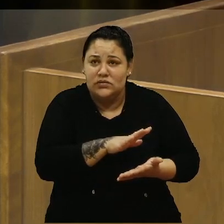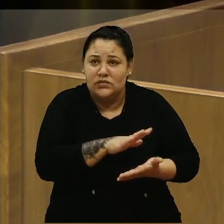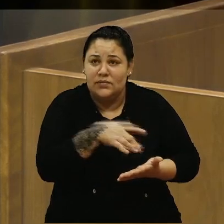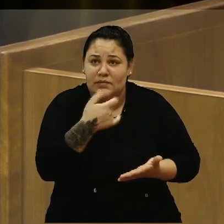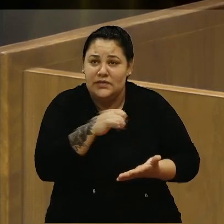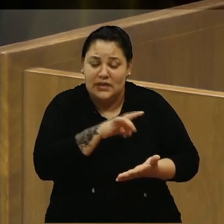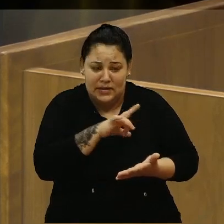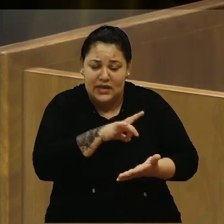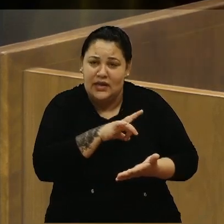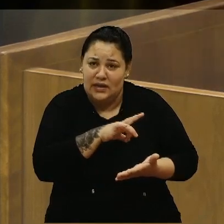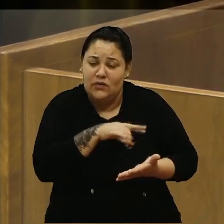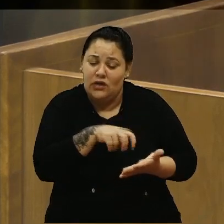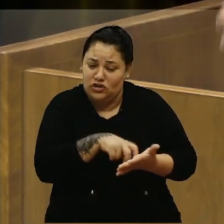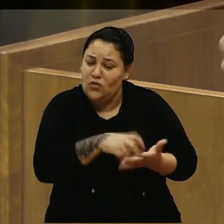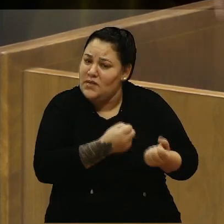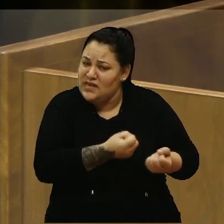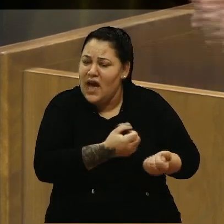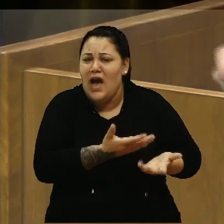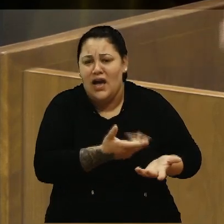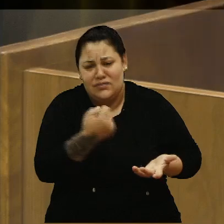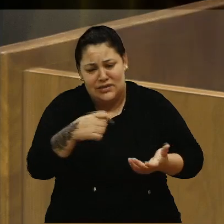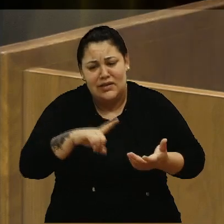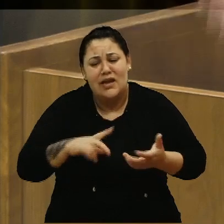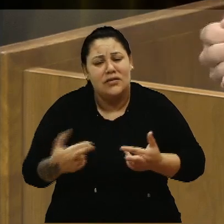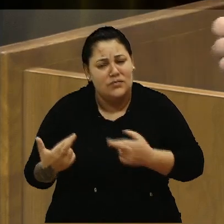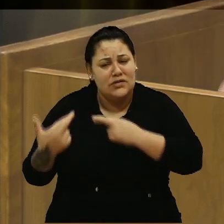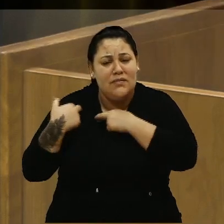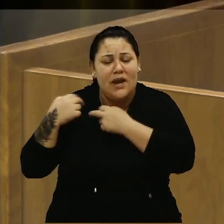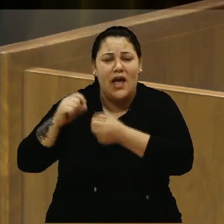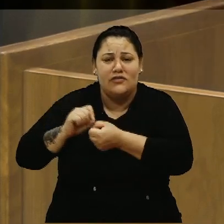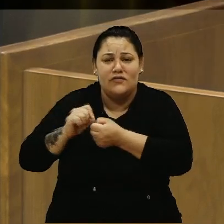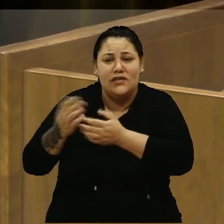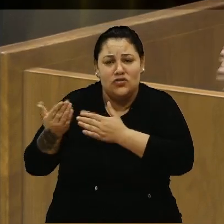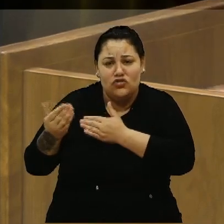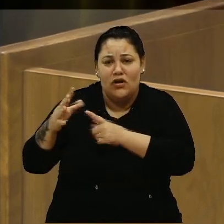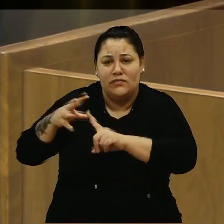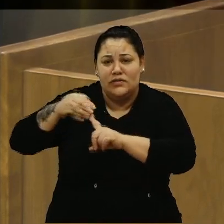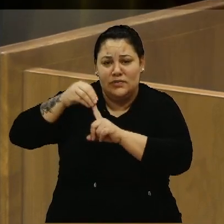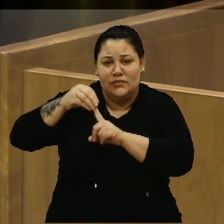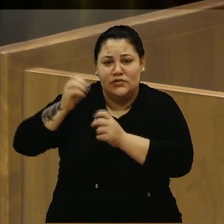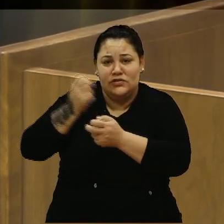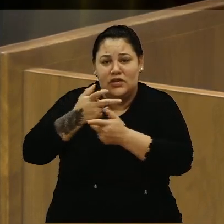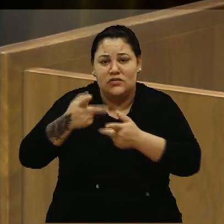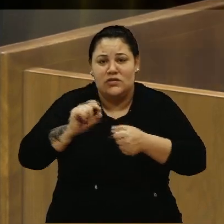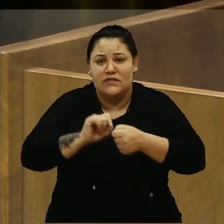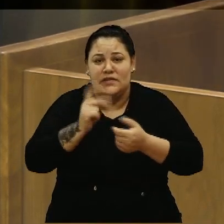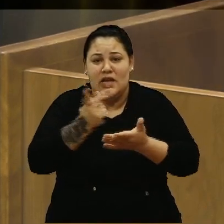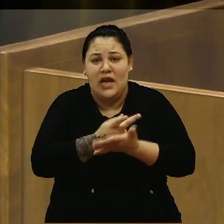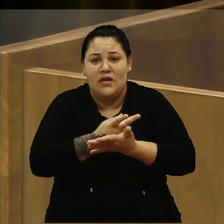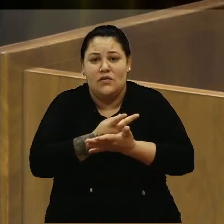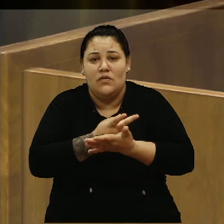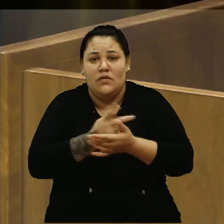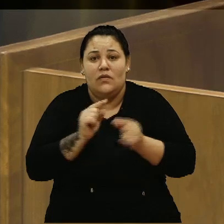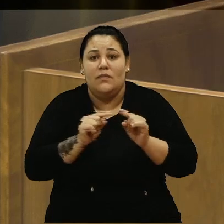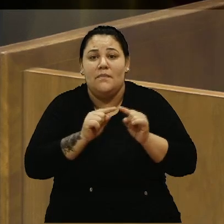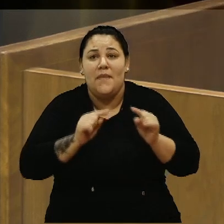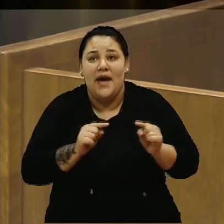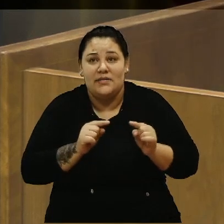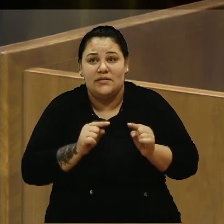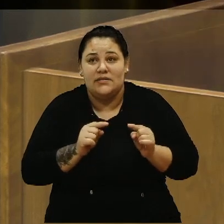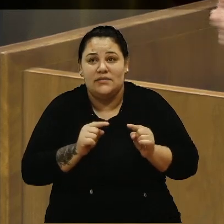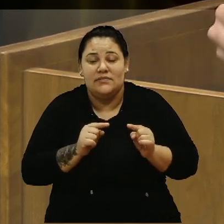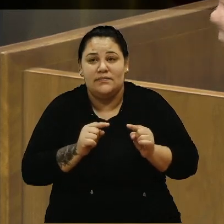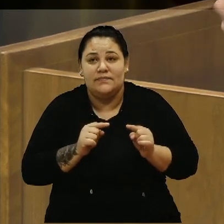sim. Nós precisamos responsabilizar as pessoas, e os jovens, inclusive, pelas suas infrações. Mas isso,